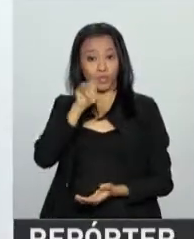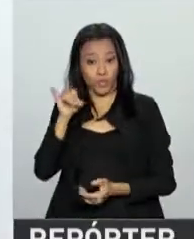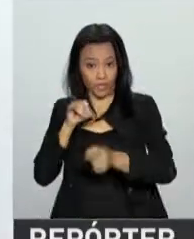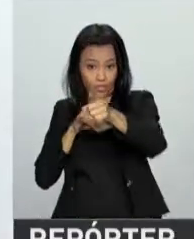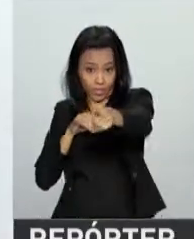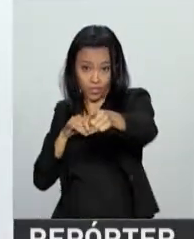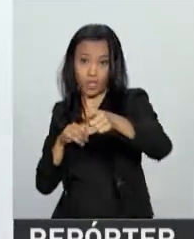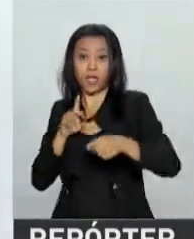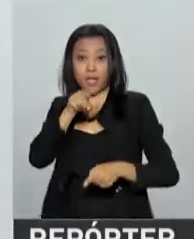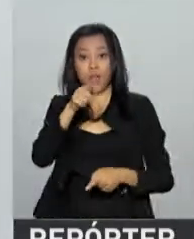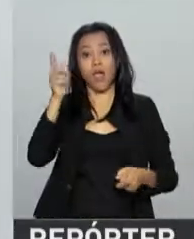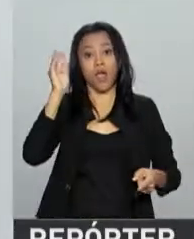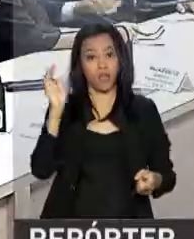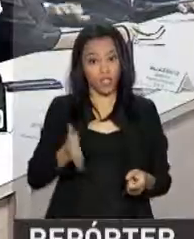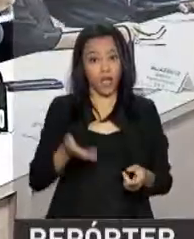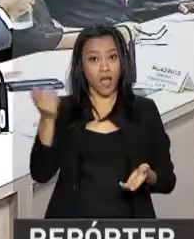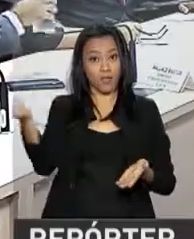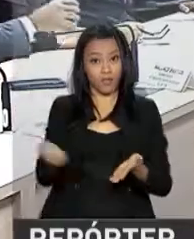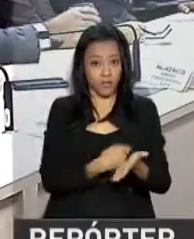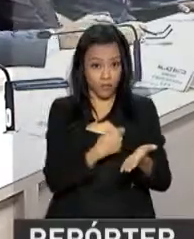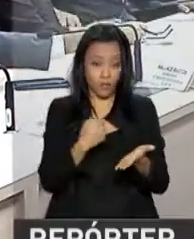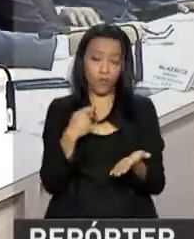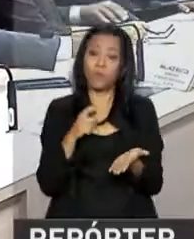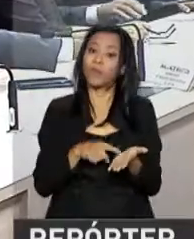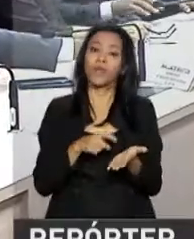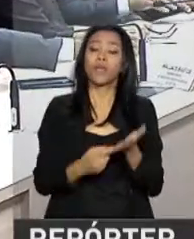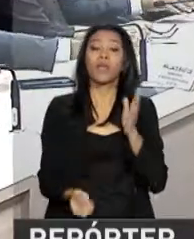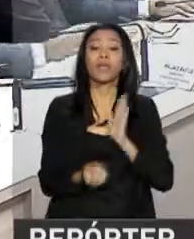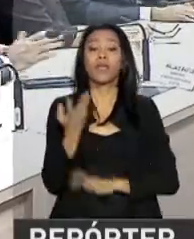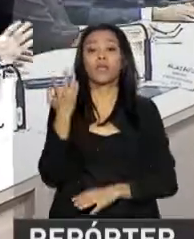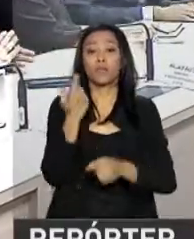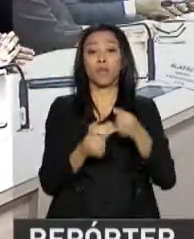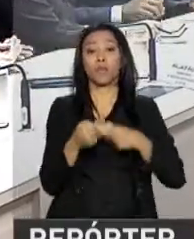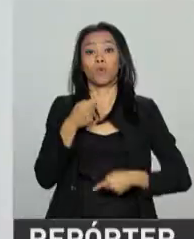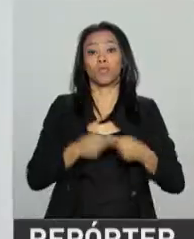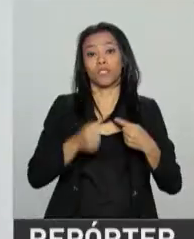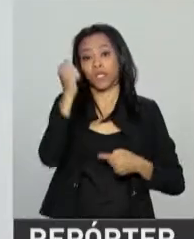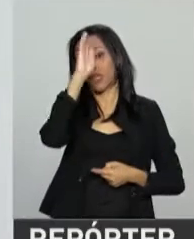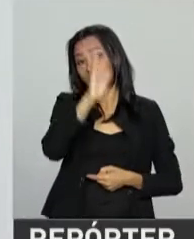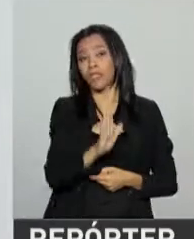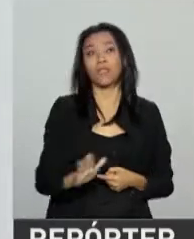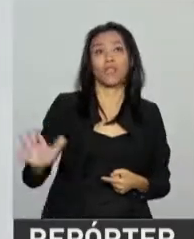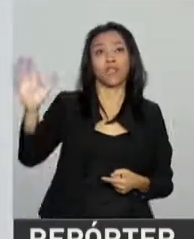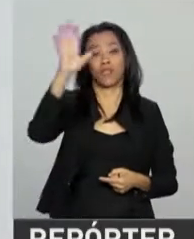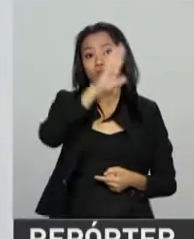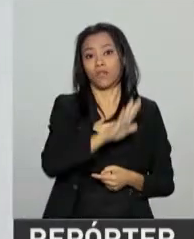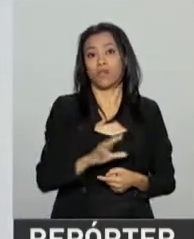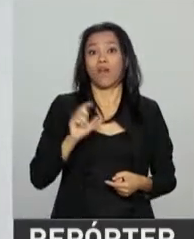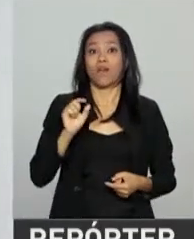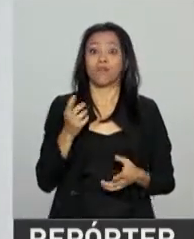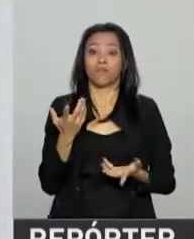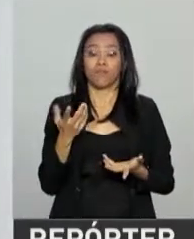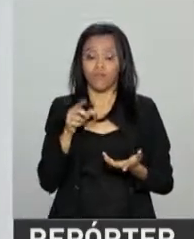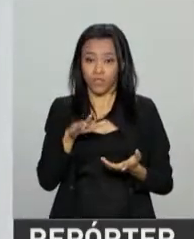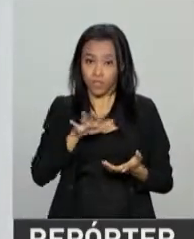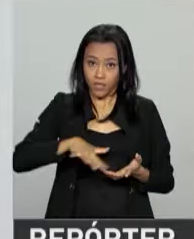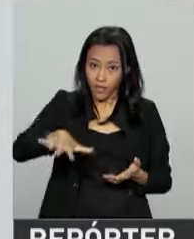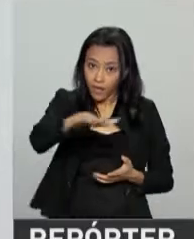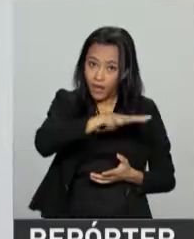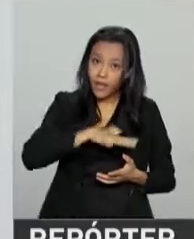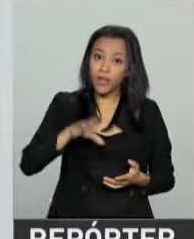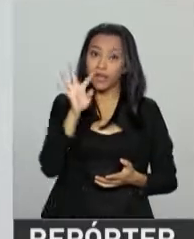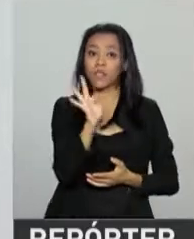assinou documento criando a política nacional de transporte são portaria guarda-chuva com diretrizes